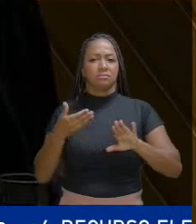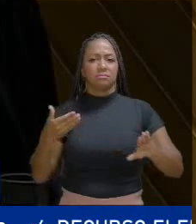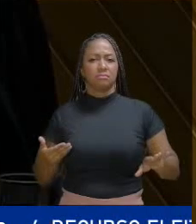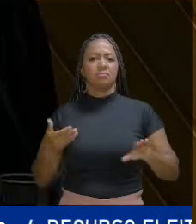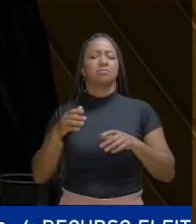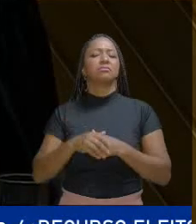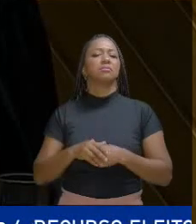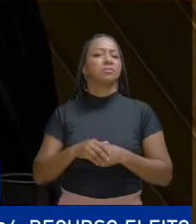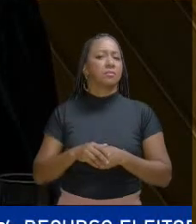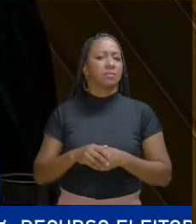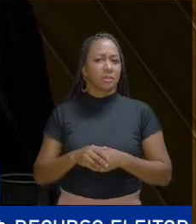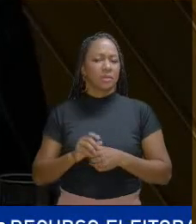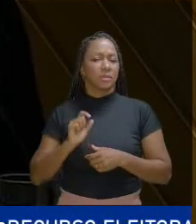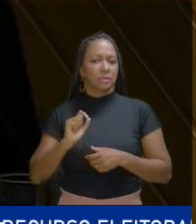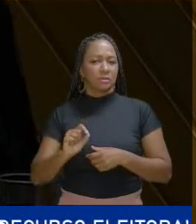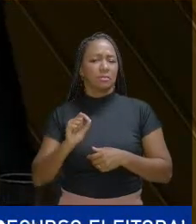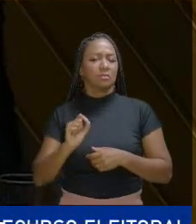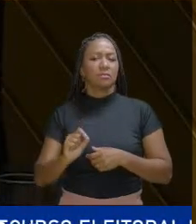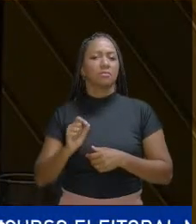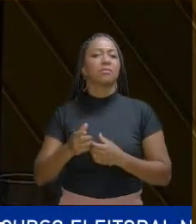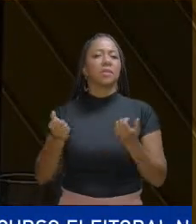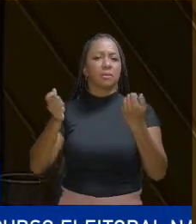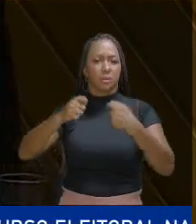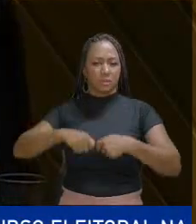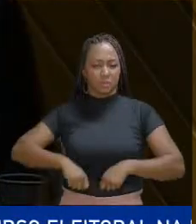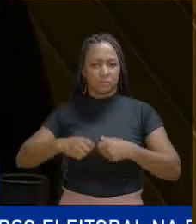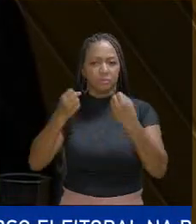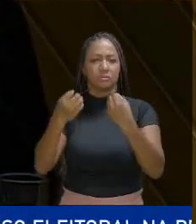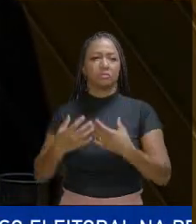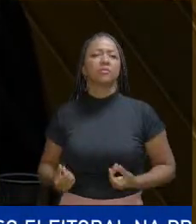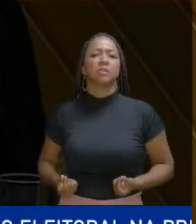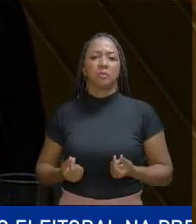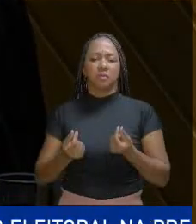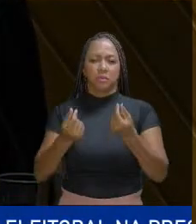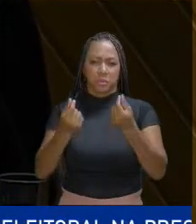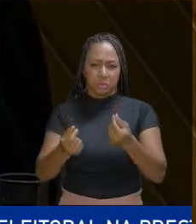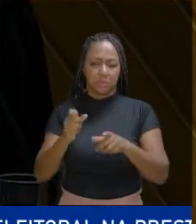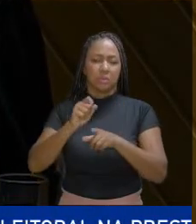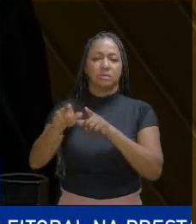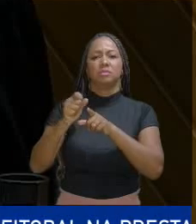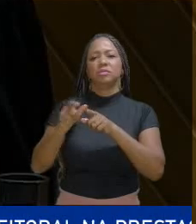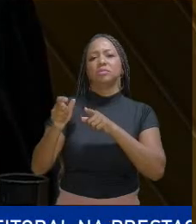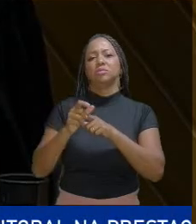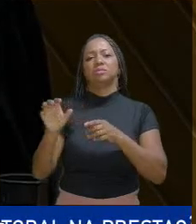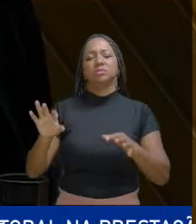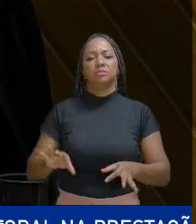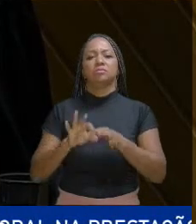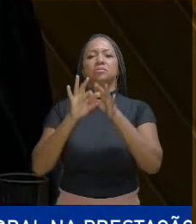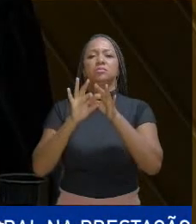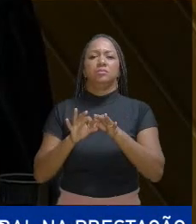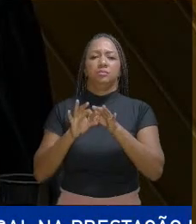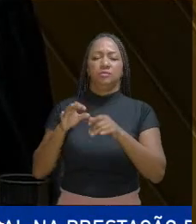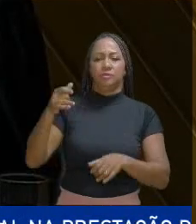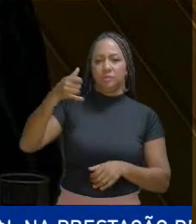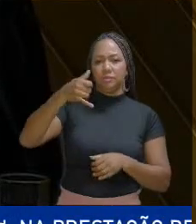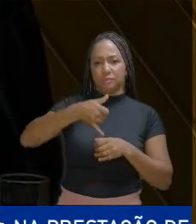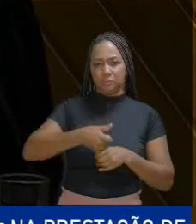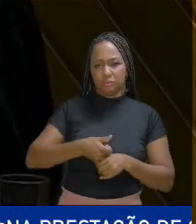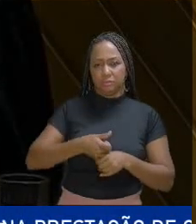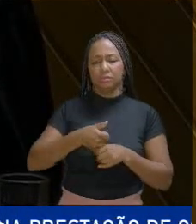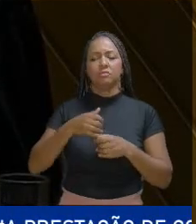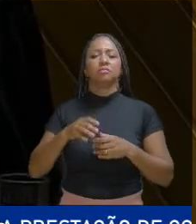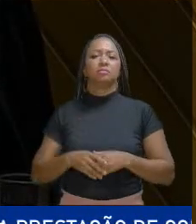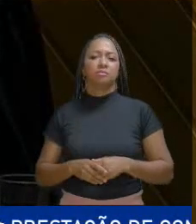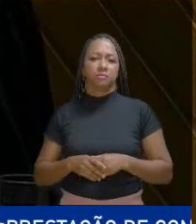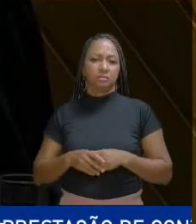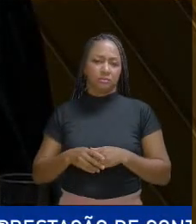a alegação de que seria possível afirmar que o valor do aluguel incluiu o abastecimento do veículo,